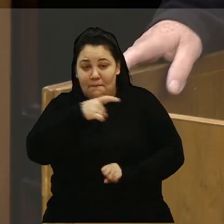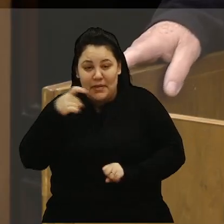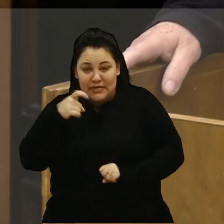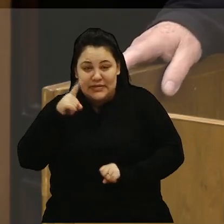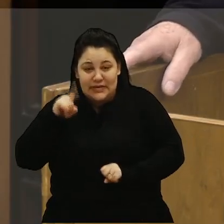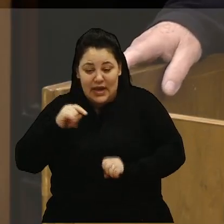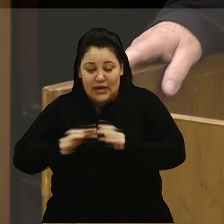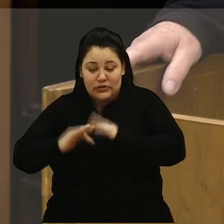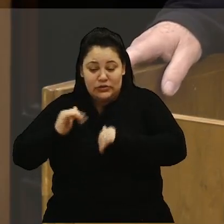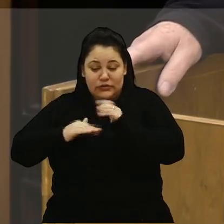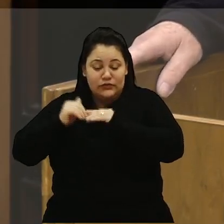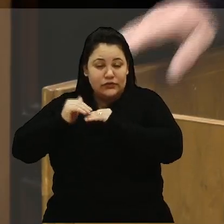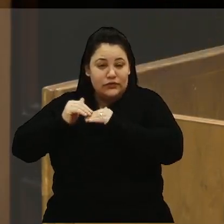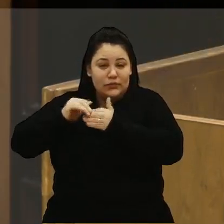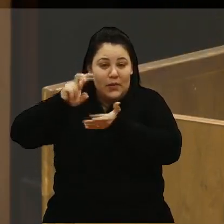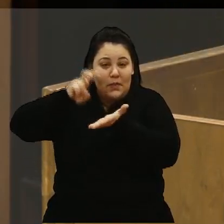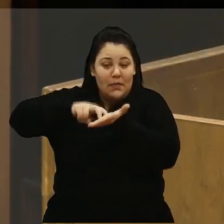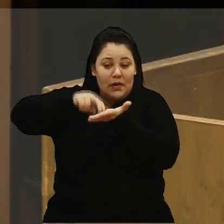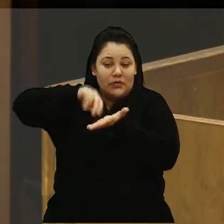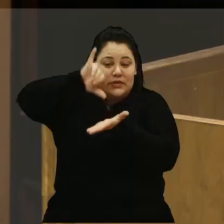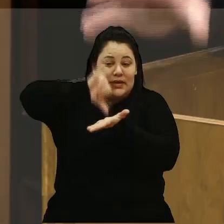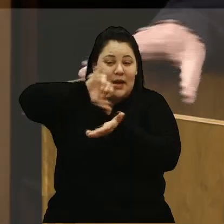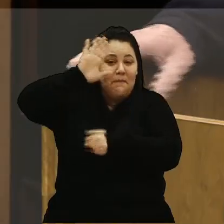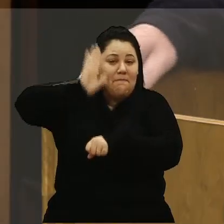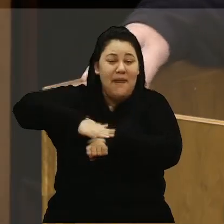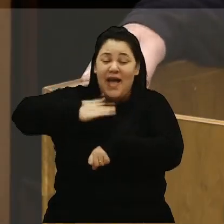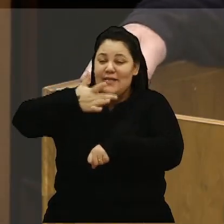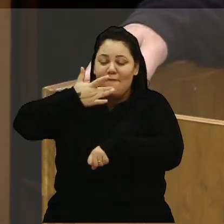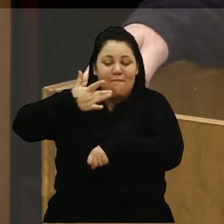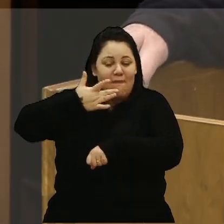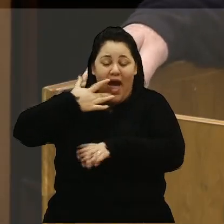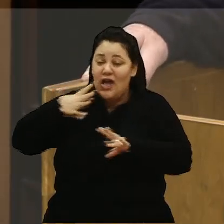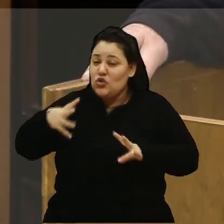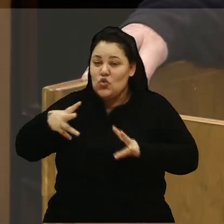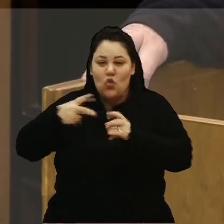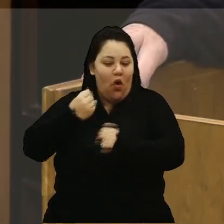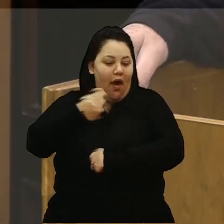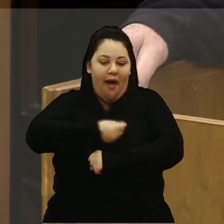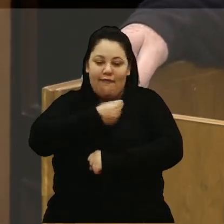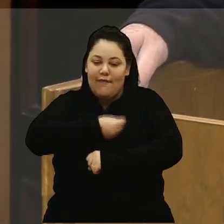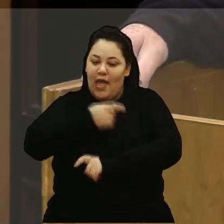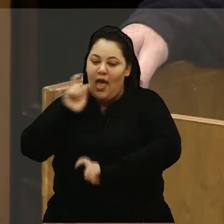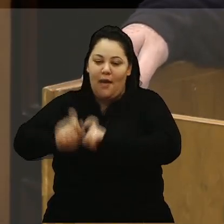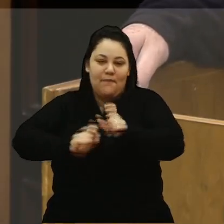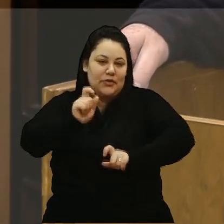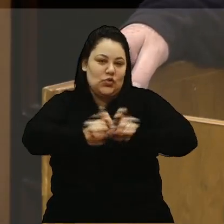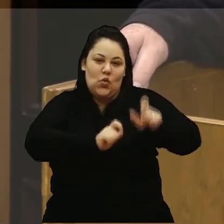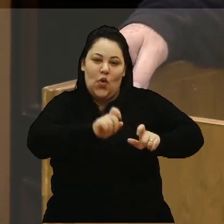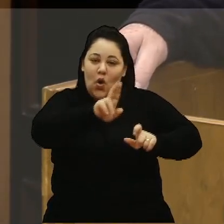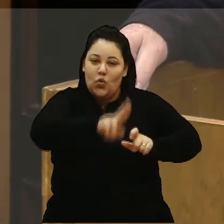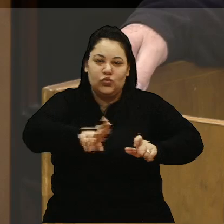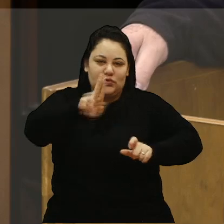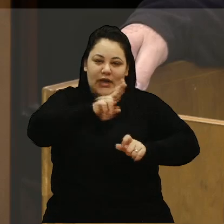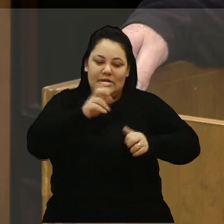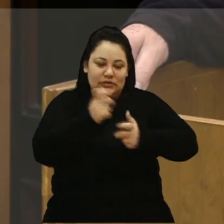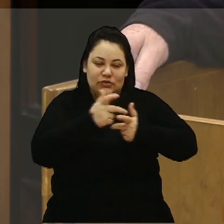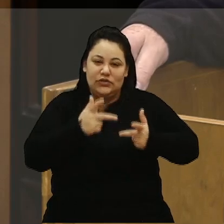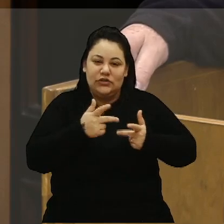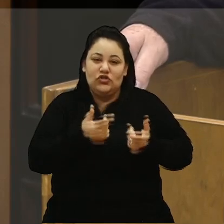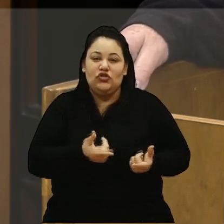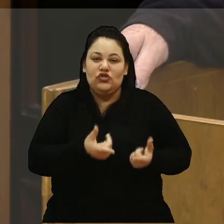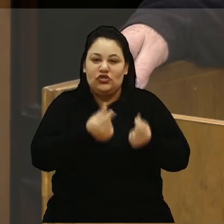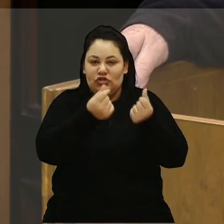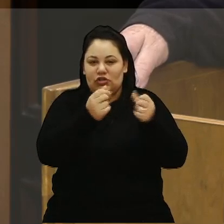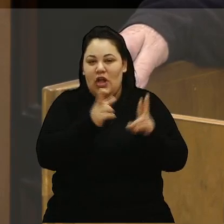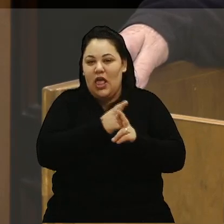desenvolvido pelo Banco Central, que facilitou ao nosso povo a utilização dos recursos bancários